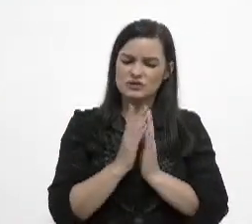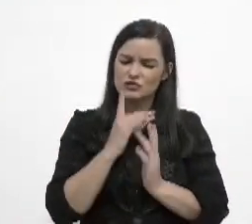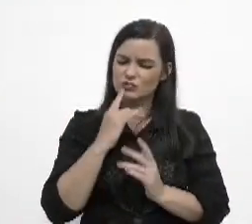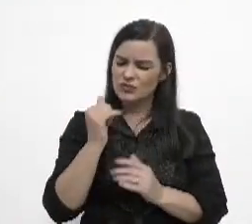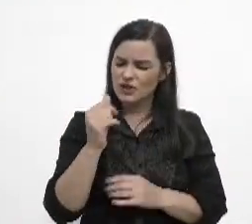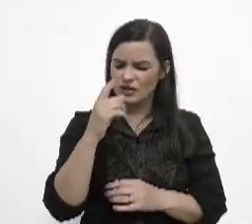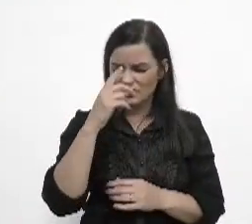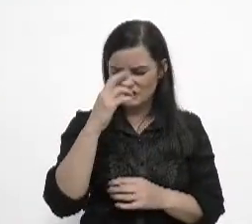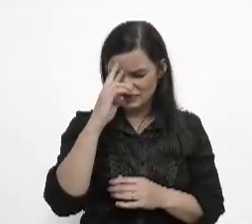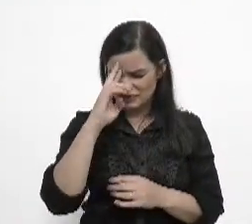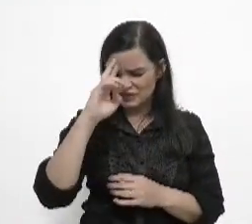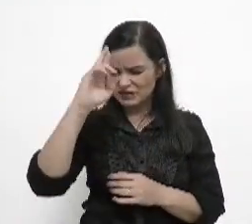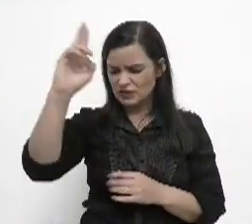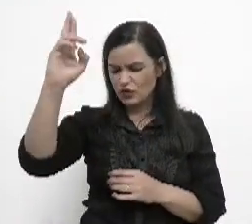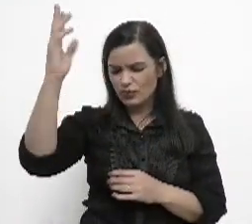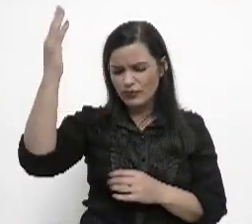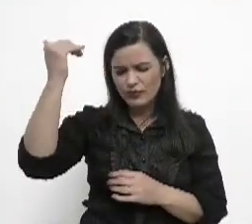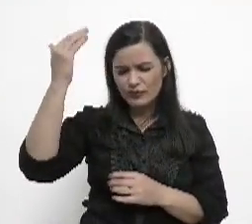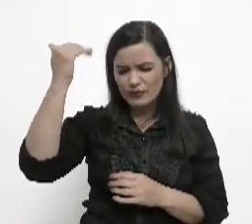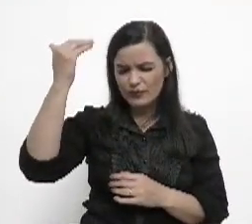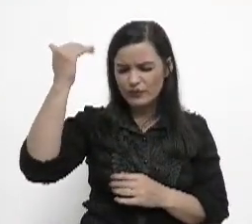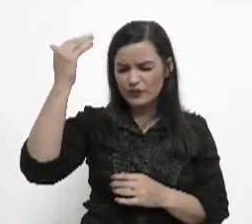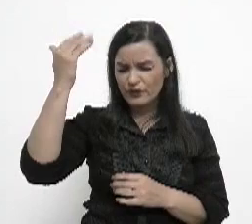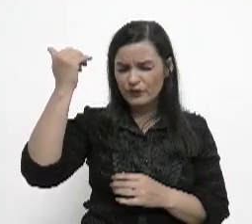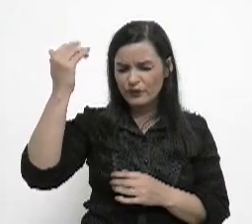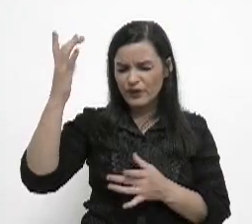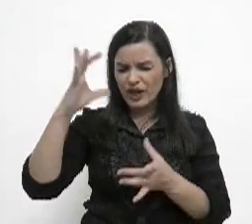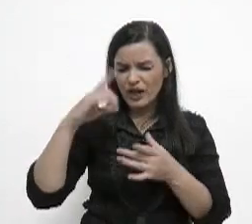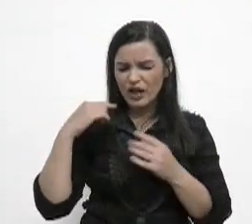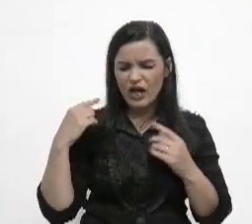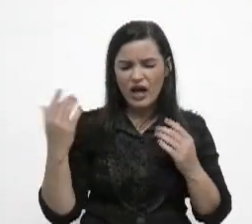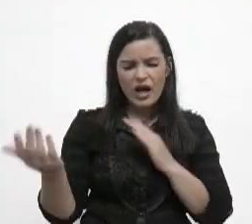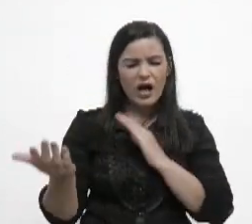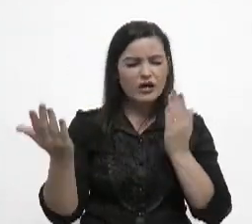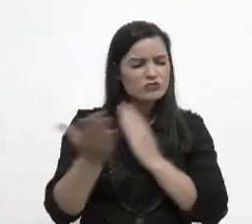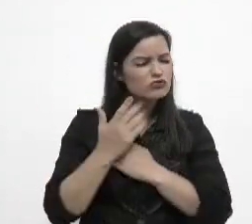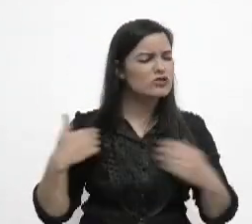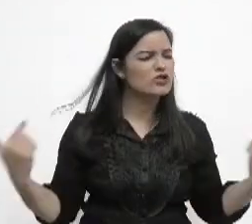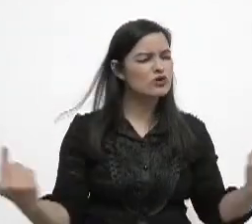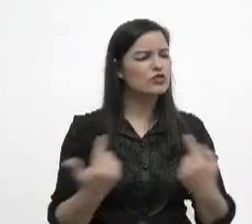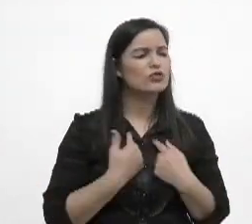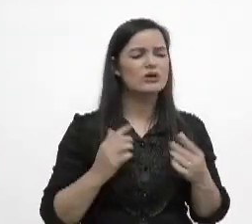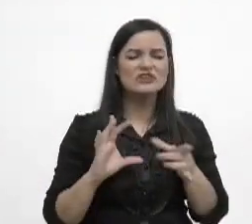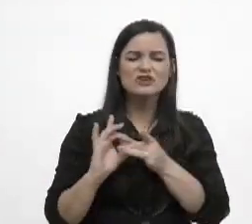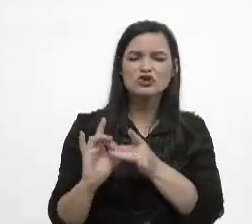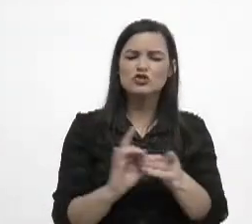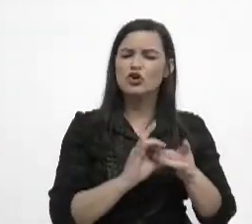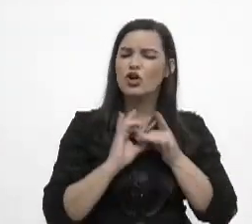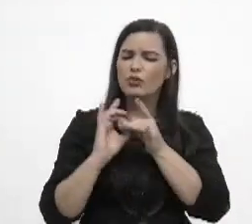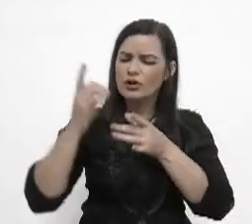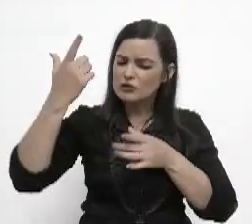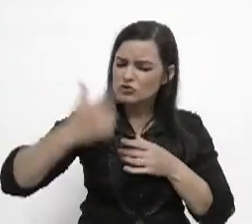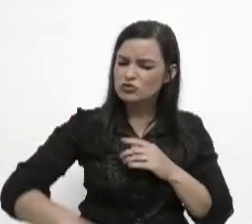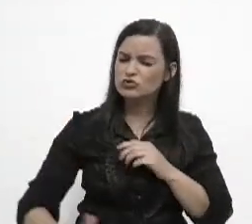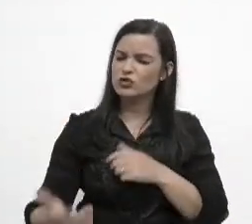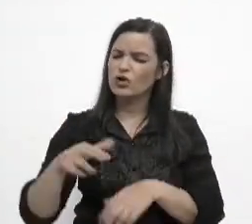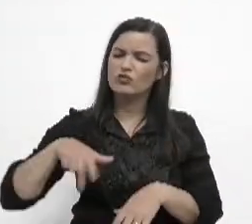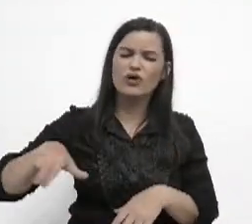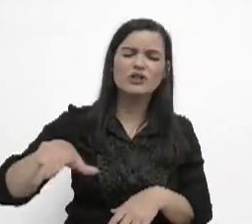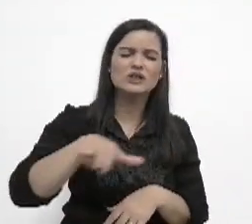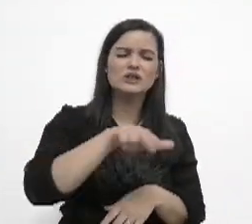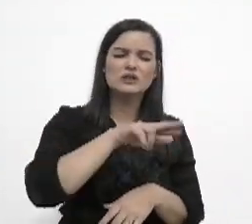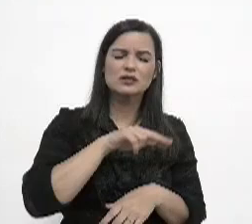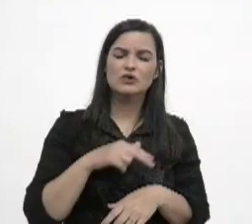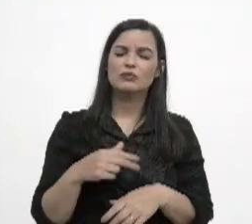Oh Senhor, e seja levantando a sua visão em nós, e seja levantando a tua vontade em nós, e